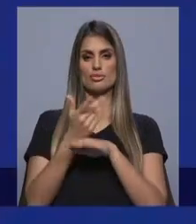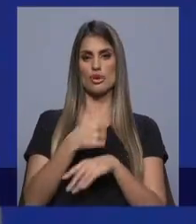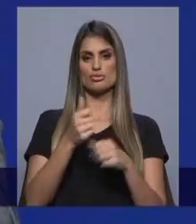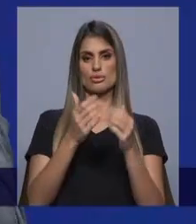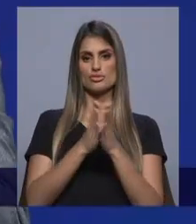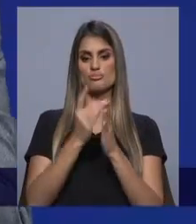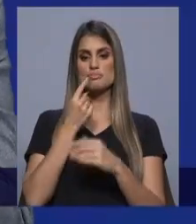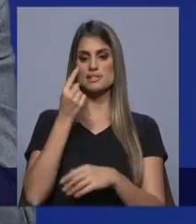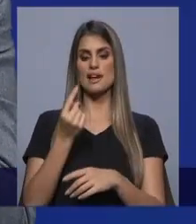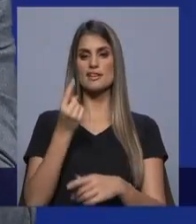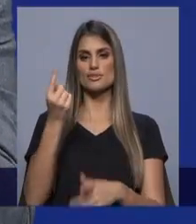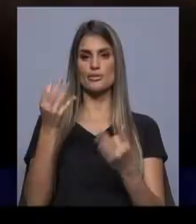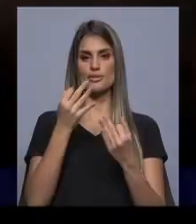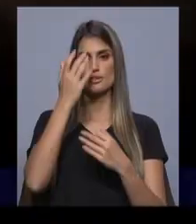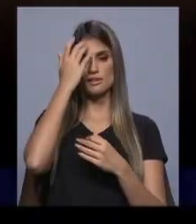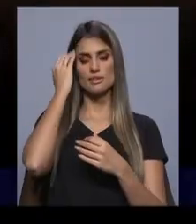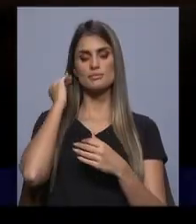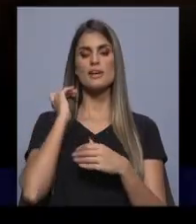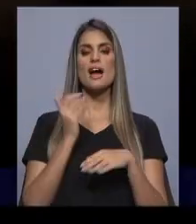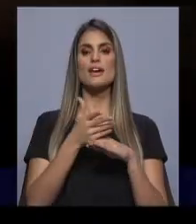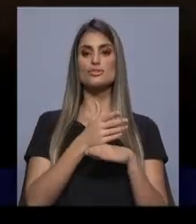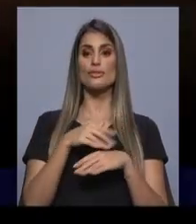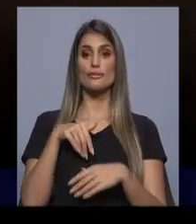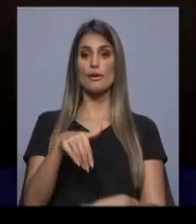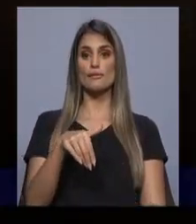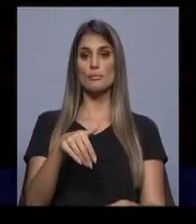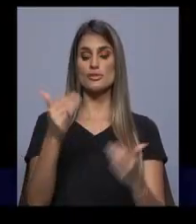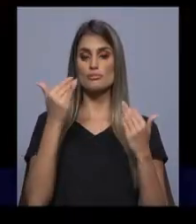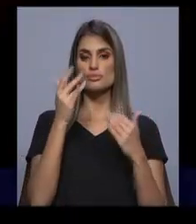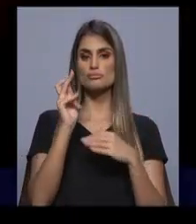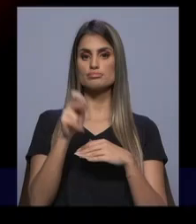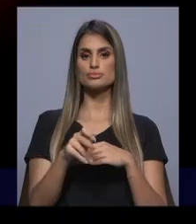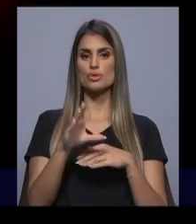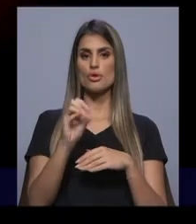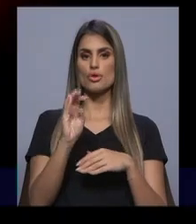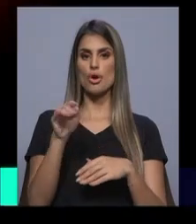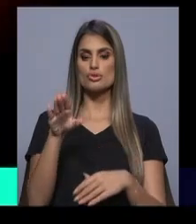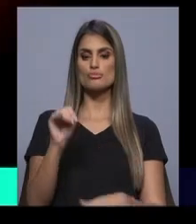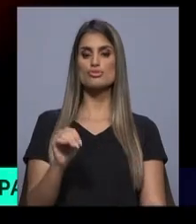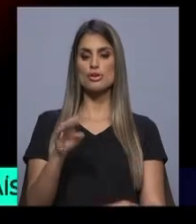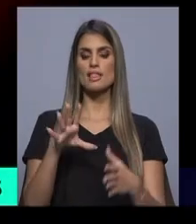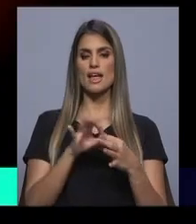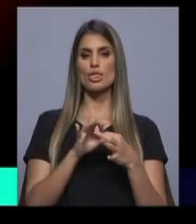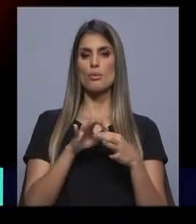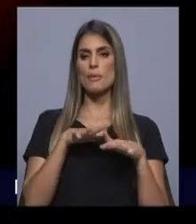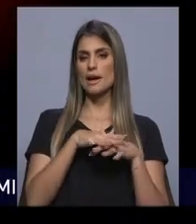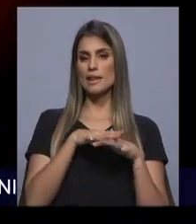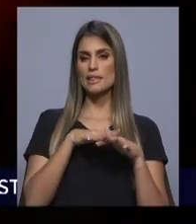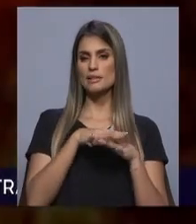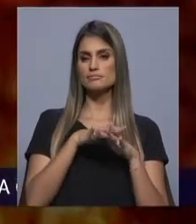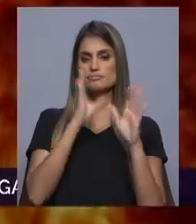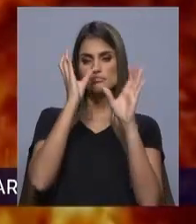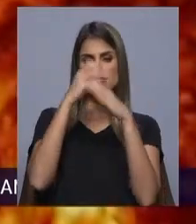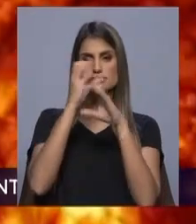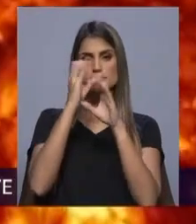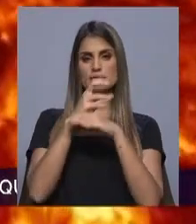éramos especiais. Bom, mas primeiro vamos para notícias dos confins do cosmos. À custa de uma rede de radiotelescópios, olha, são